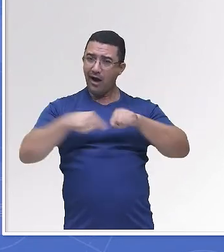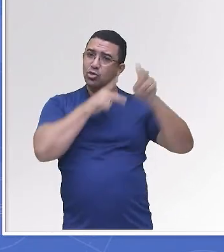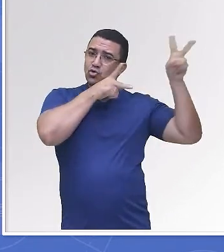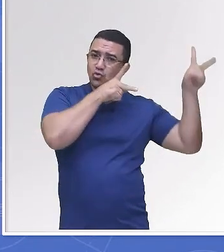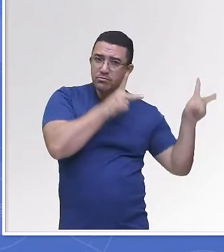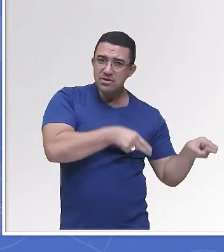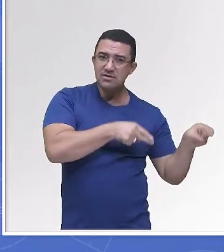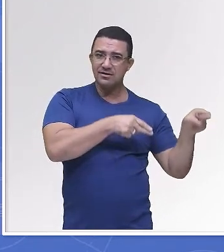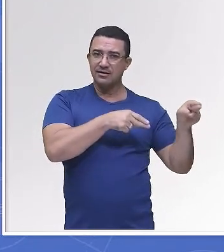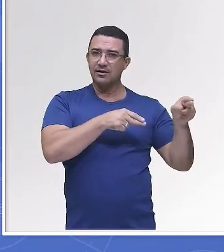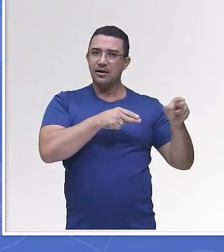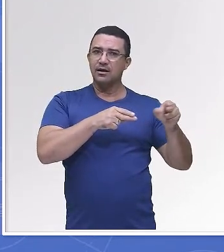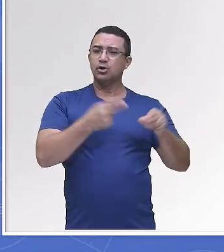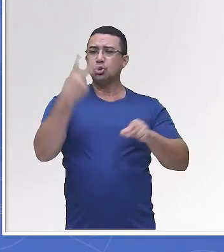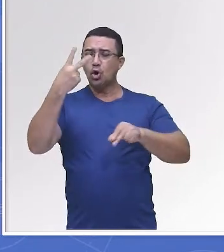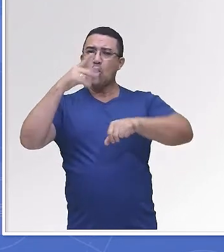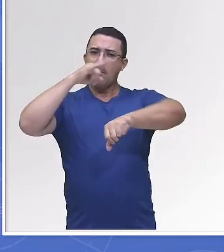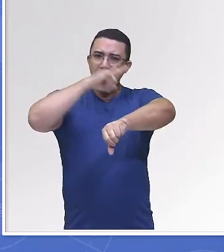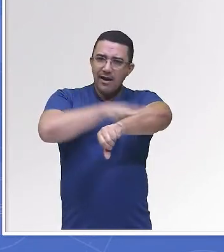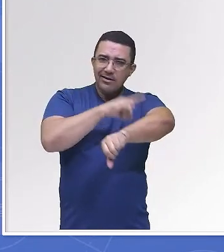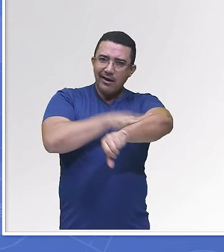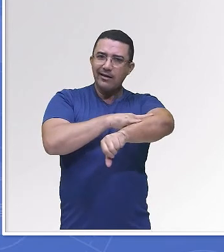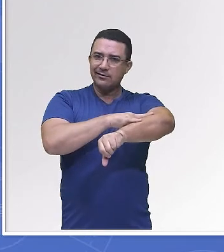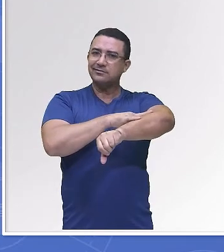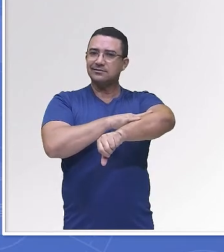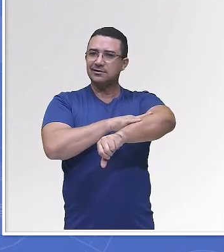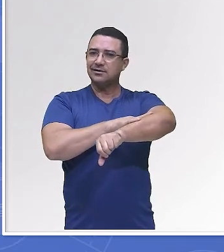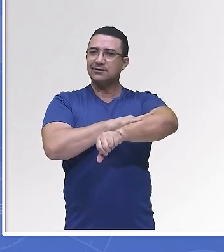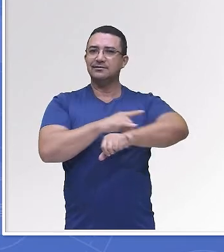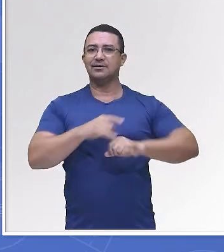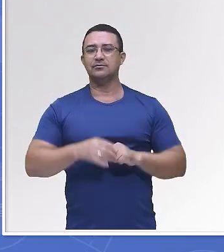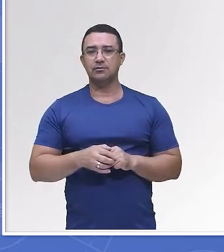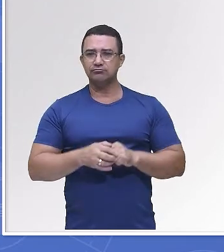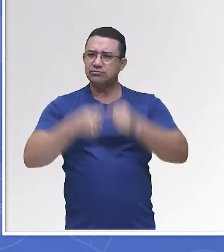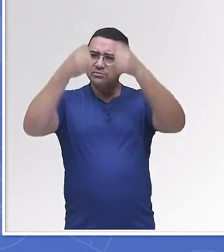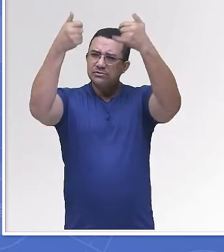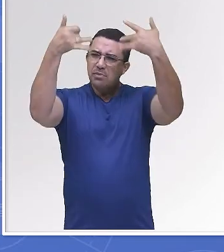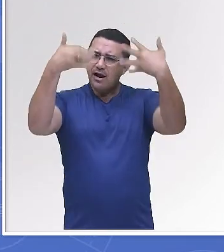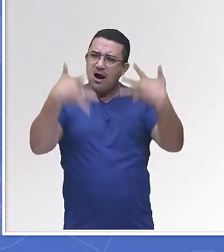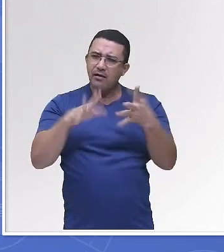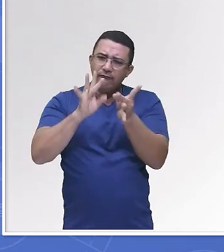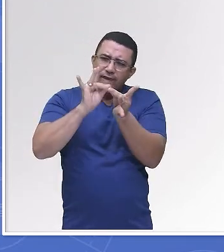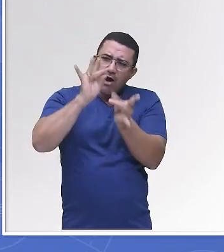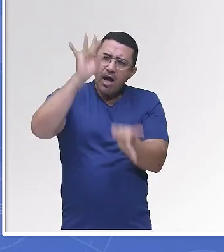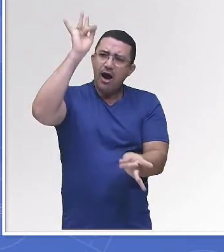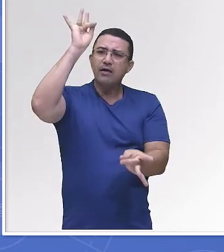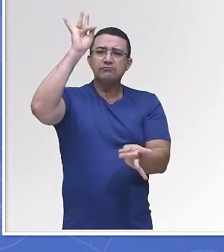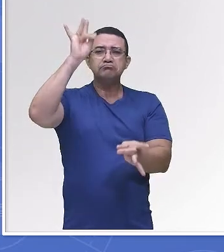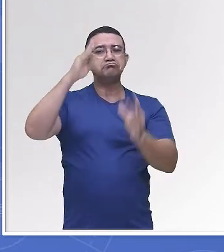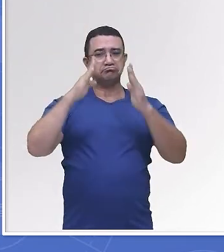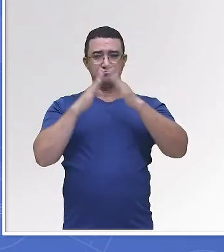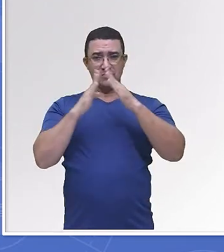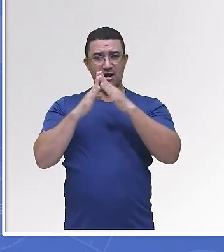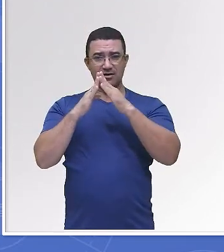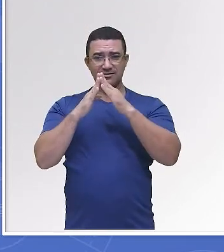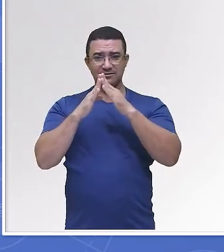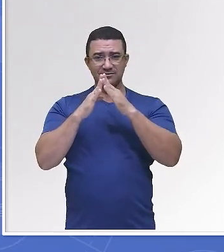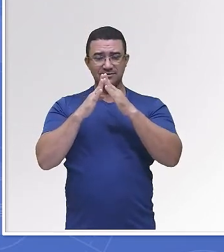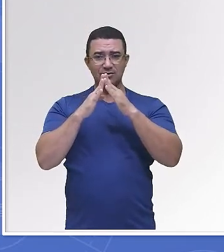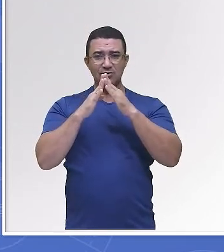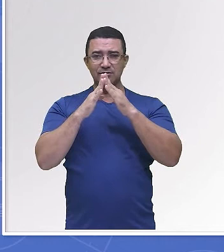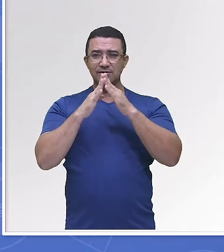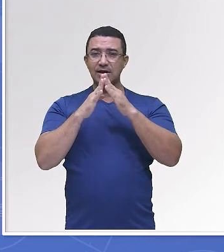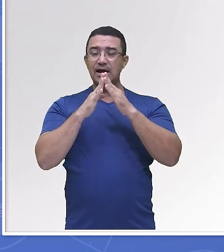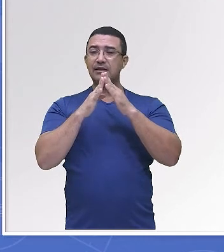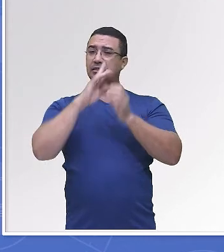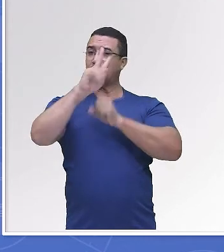quintal. Então, depois de dizer que estávamos falando de uma casa e de onde essa casa estava localizada, ele vai para dentro